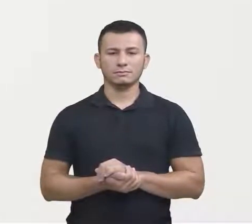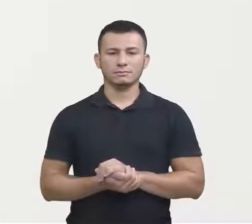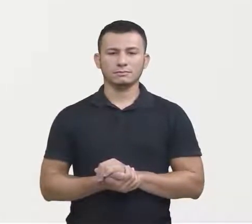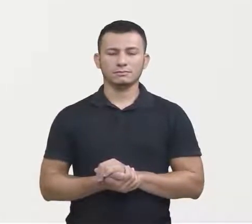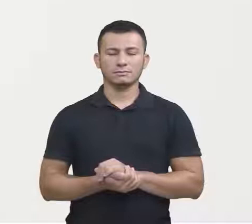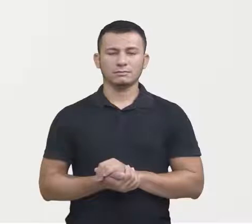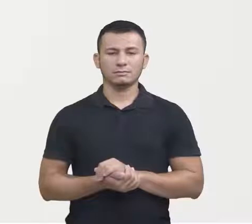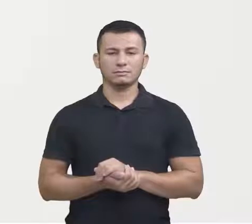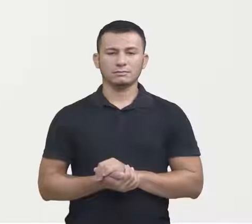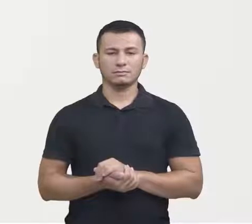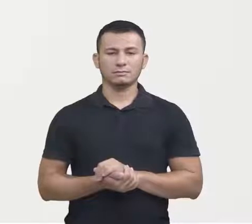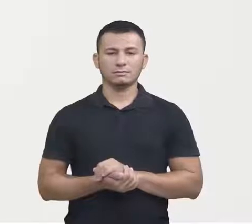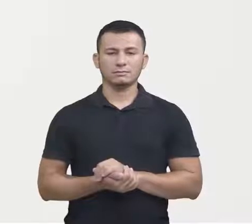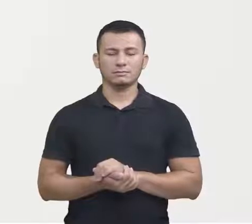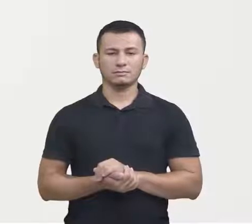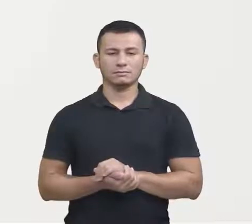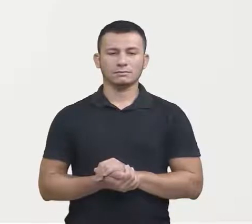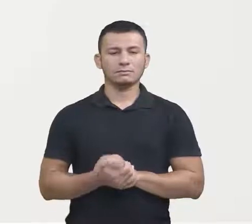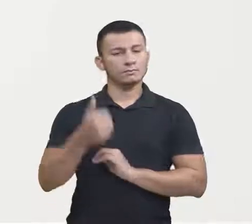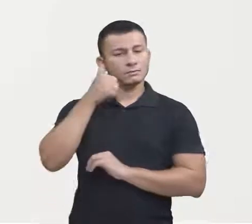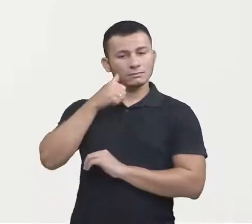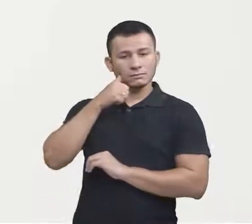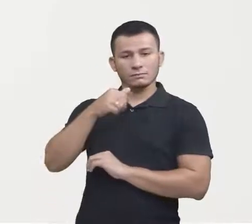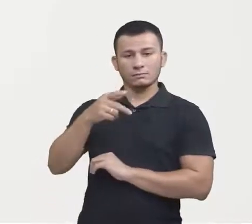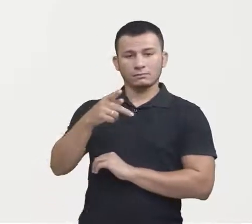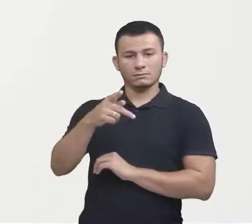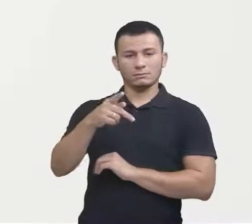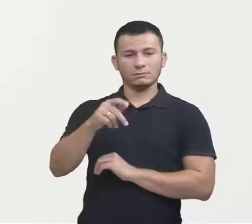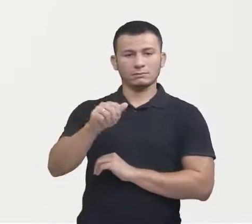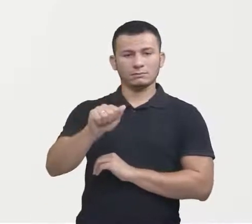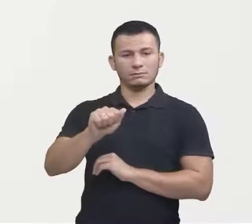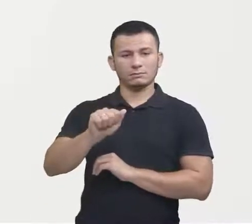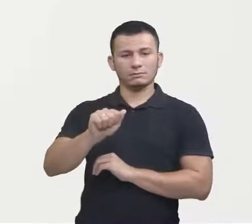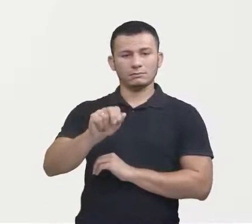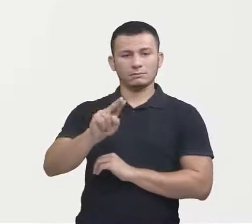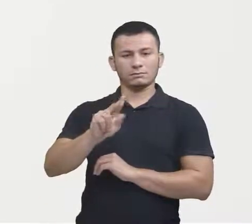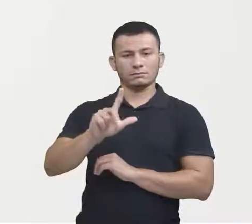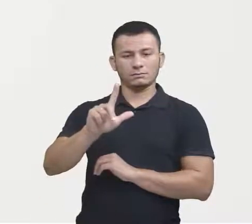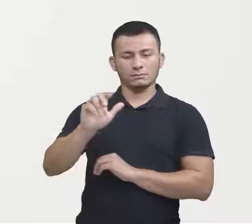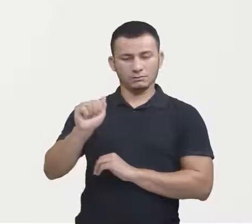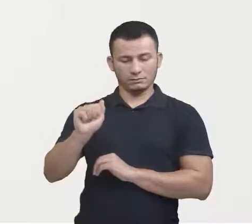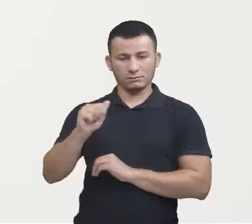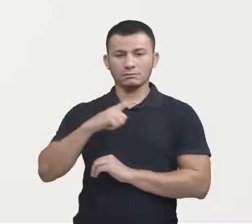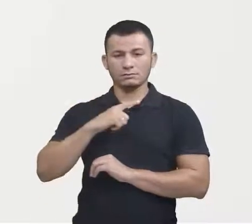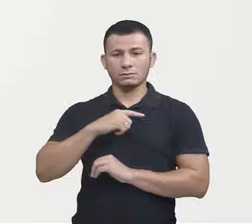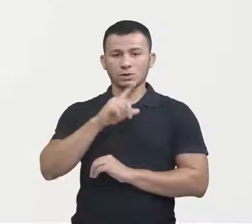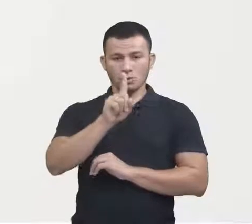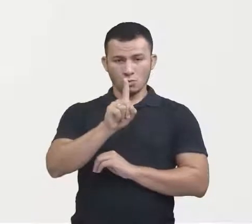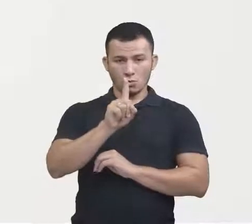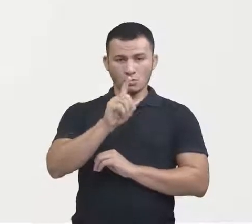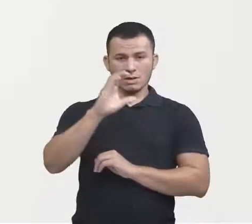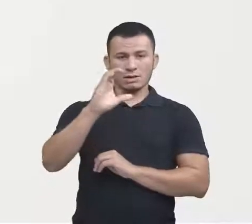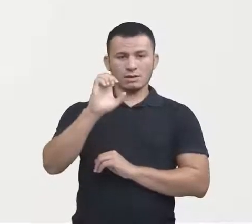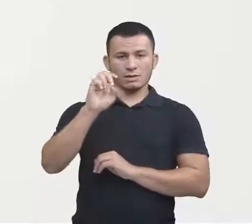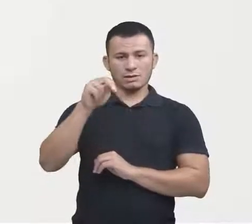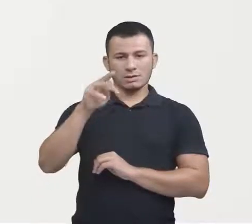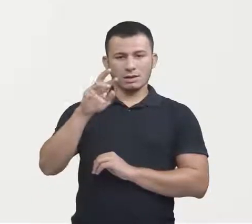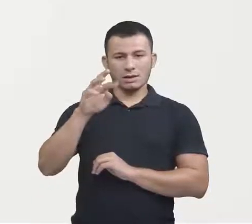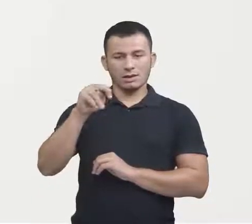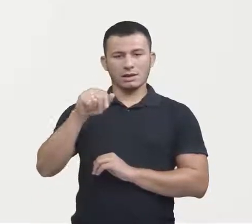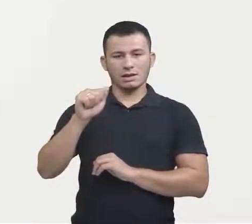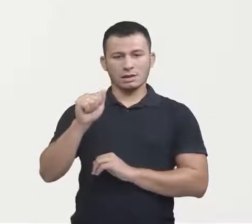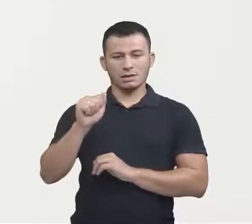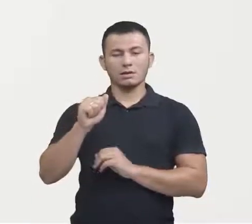E aí Oi Paula tem não tem uma centena duas